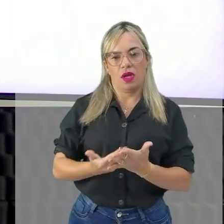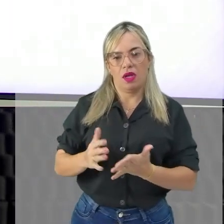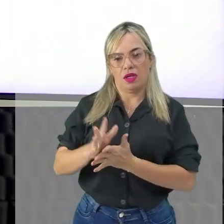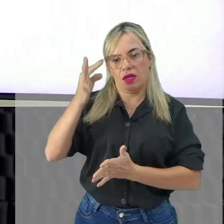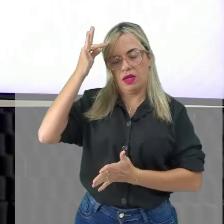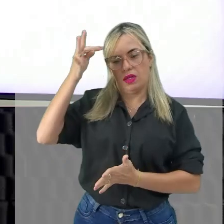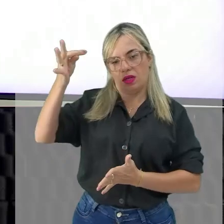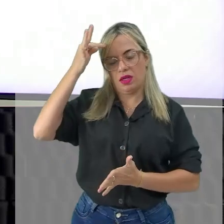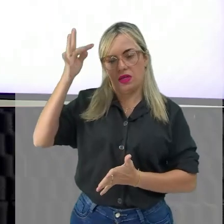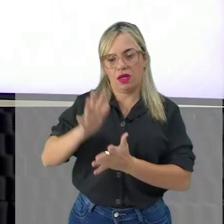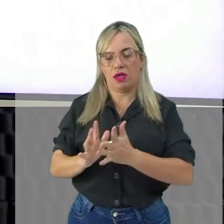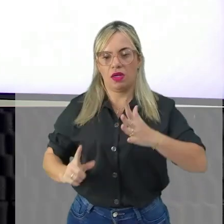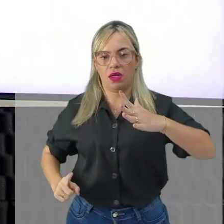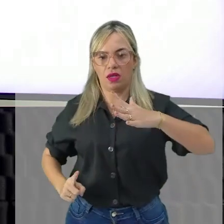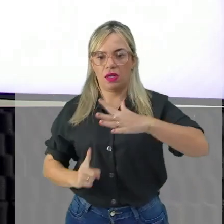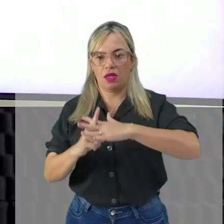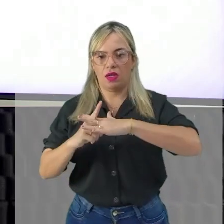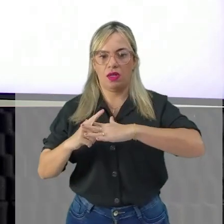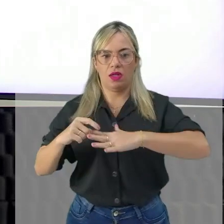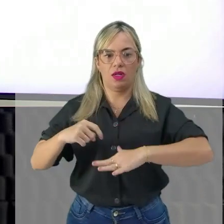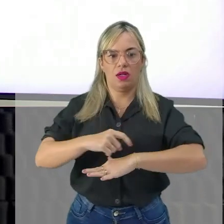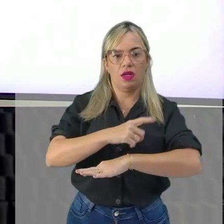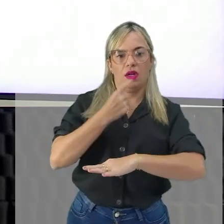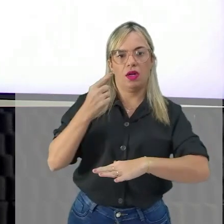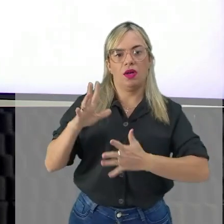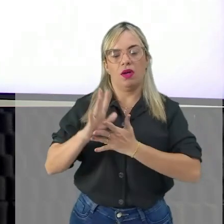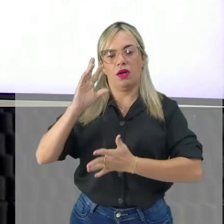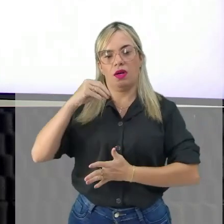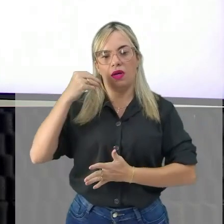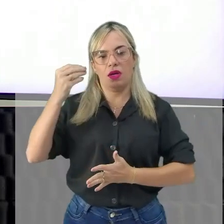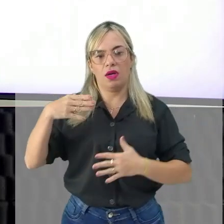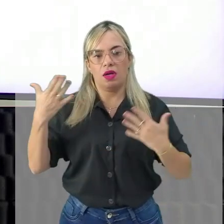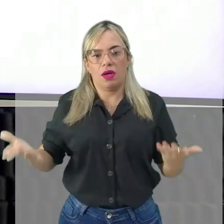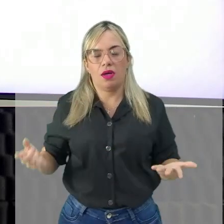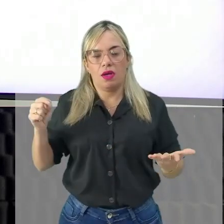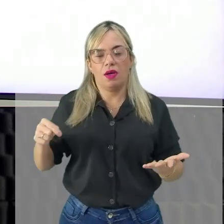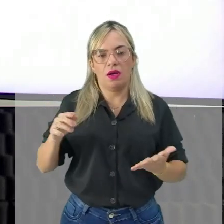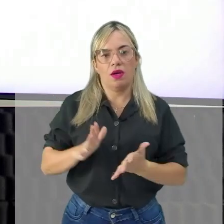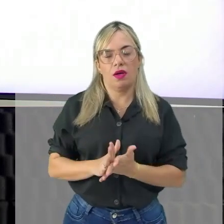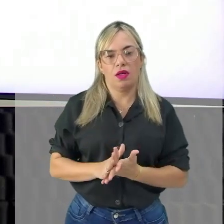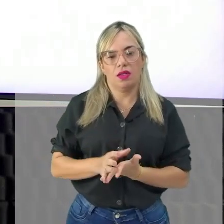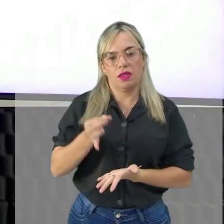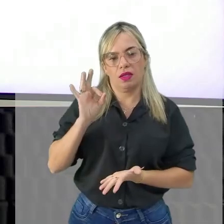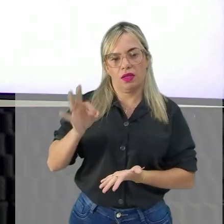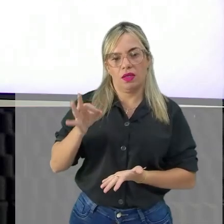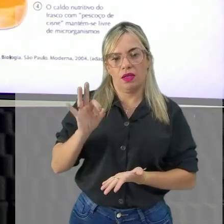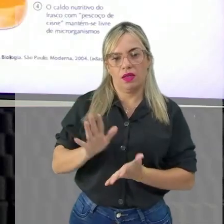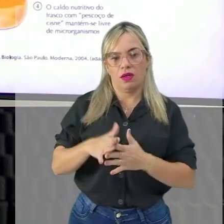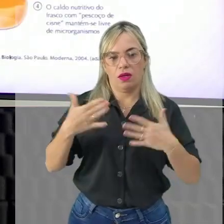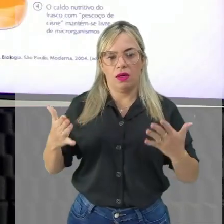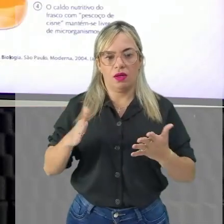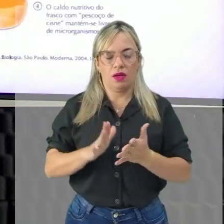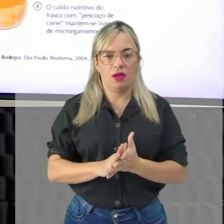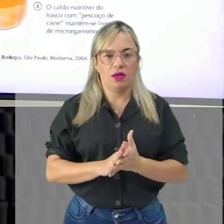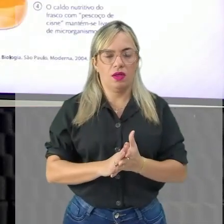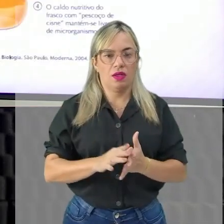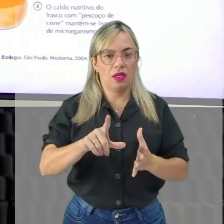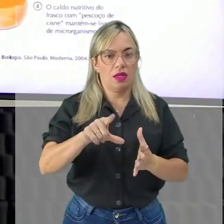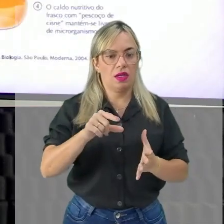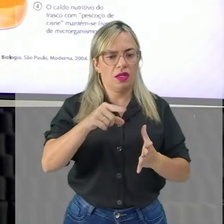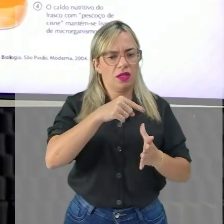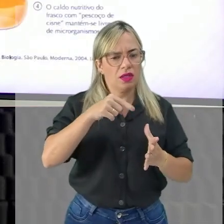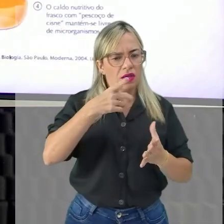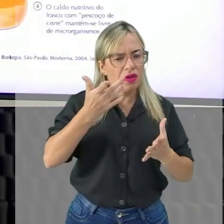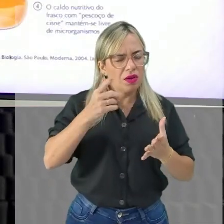no experimento, a etapa decisiva foi, na opção A, ele diz assim, ó, foi a etapa 1.